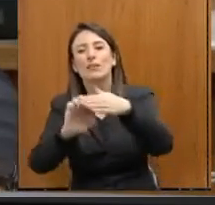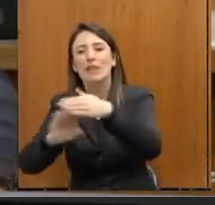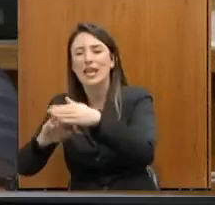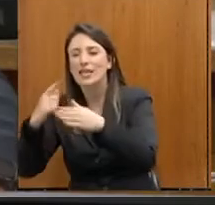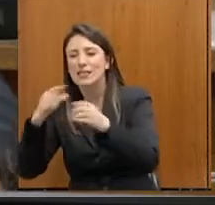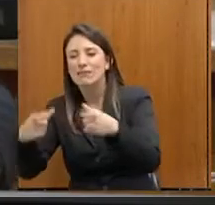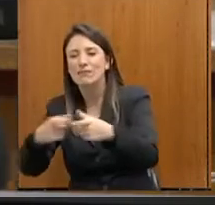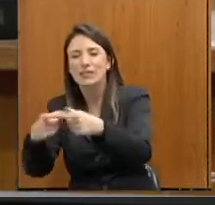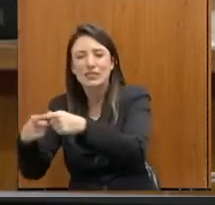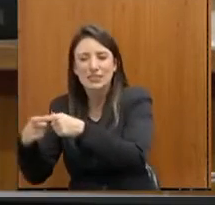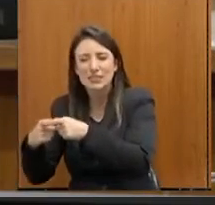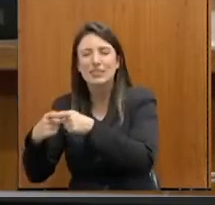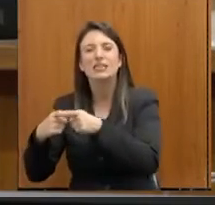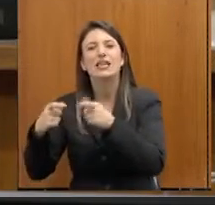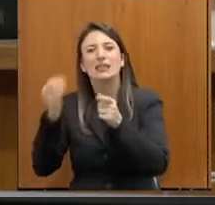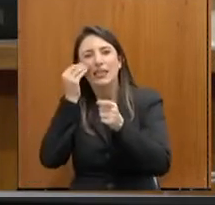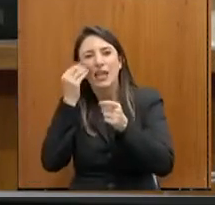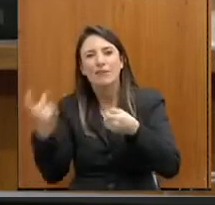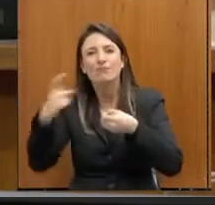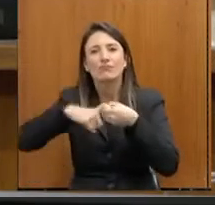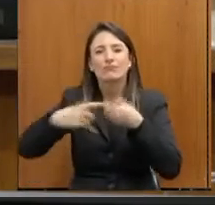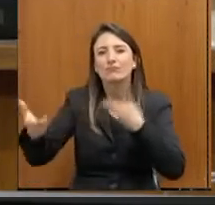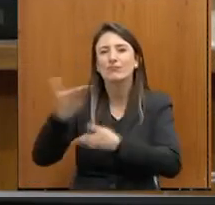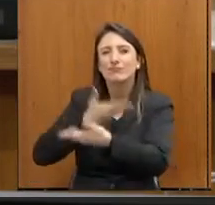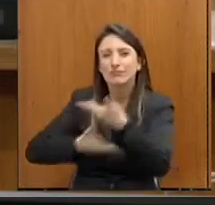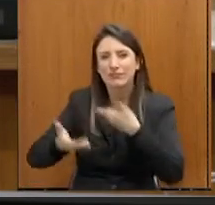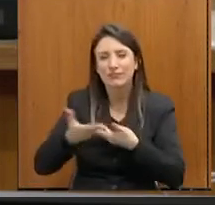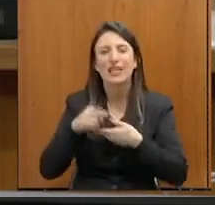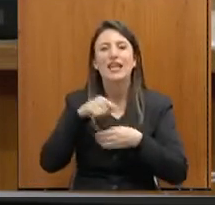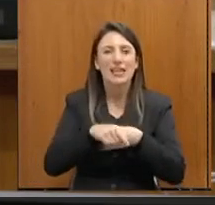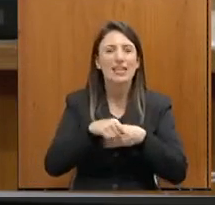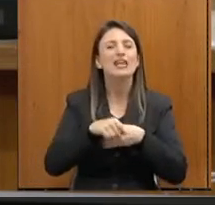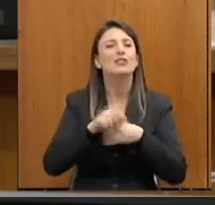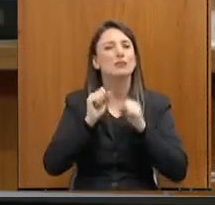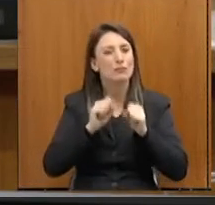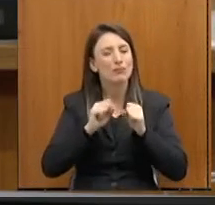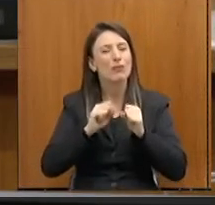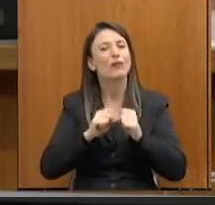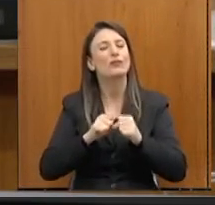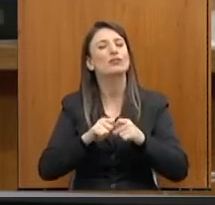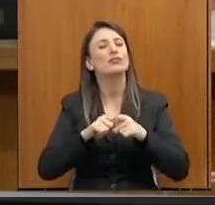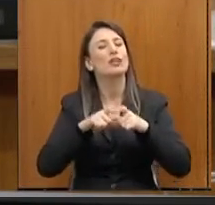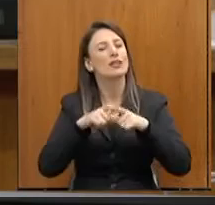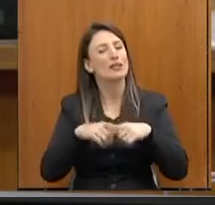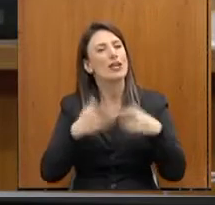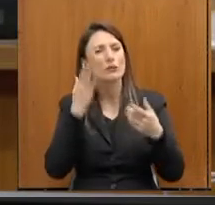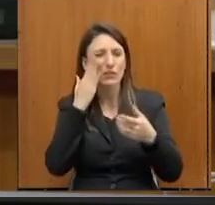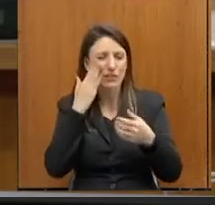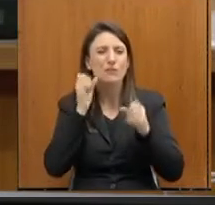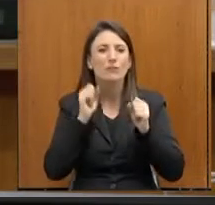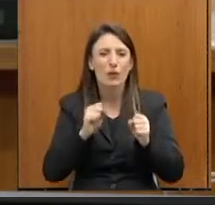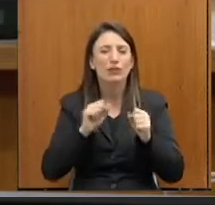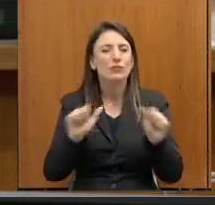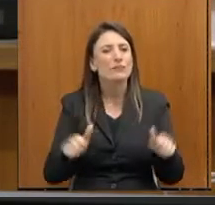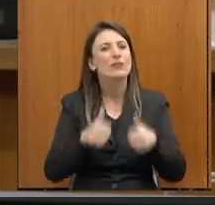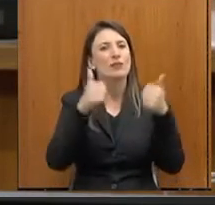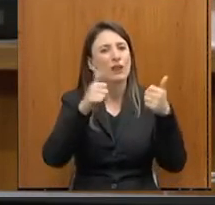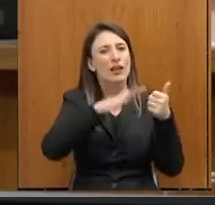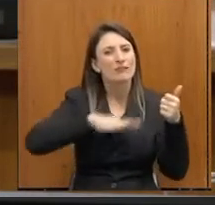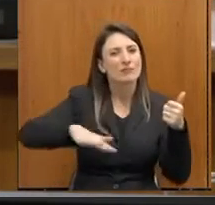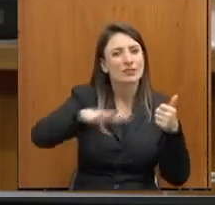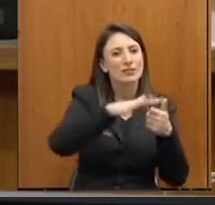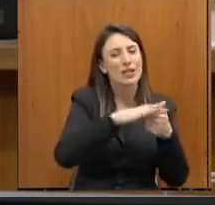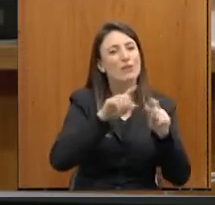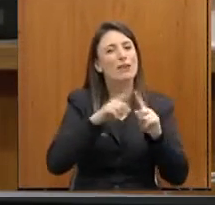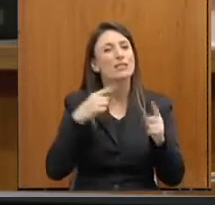amplia o impacto econômico desta empresa na localidade que ela se instala mas também e acima de tudo e ao que nós